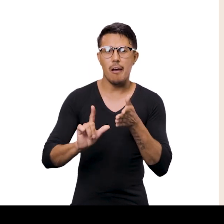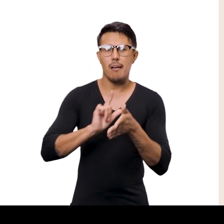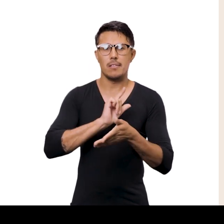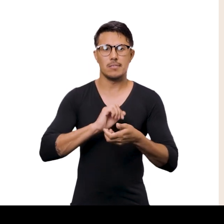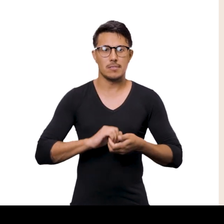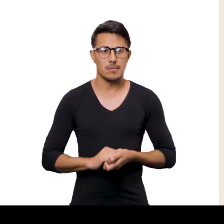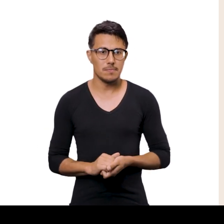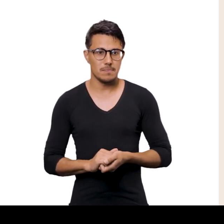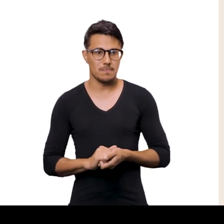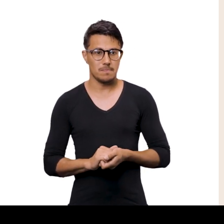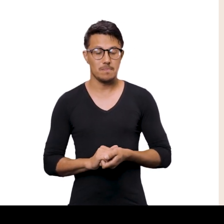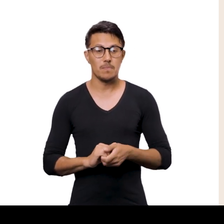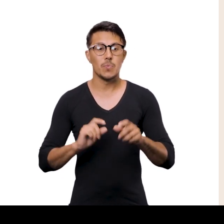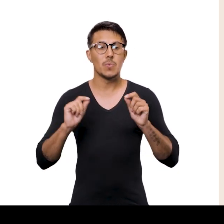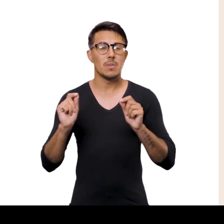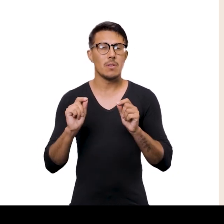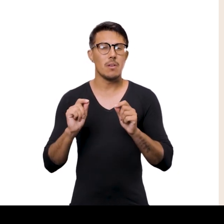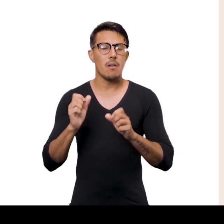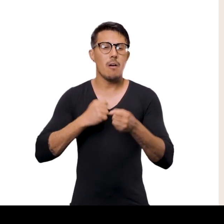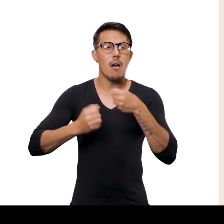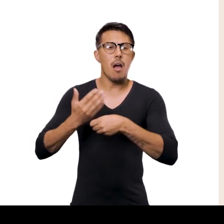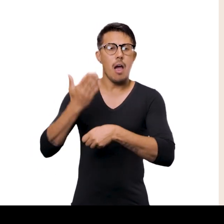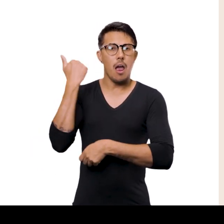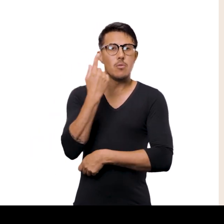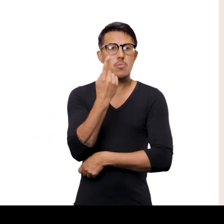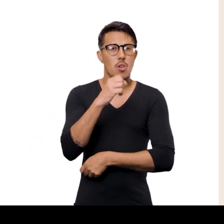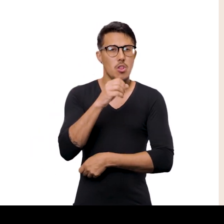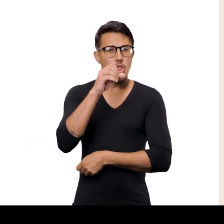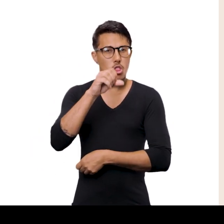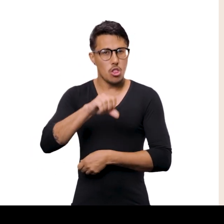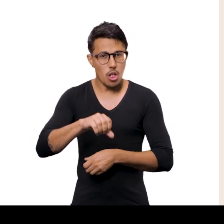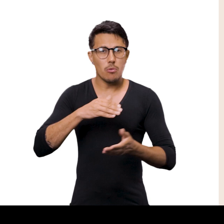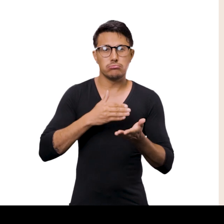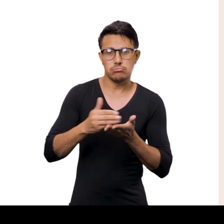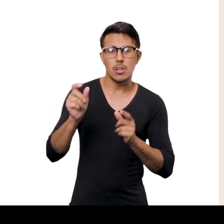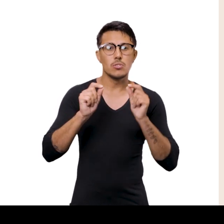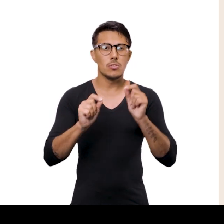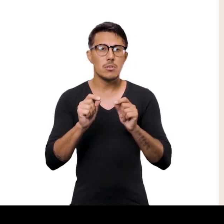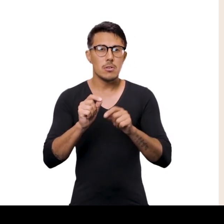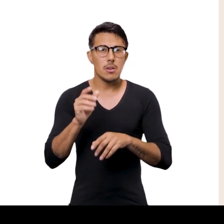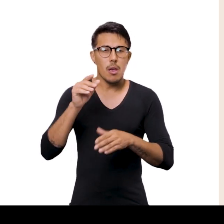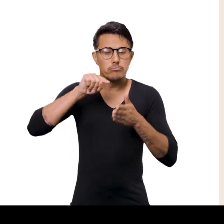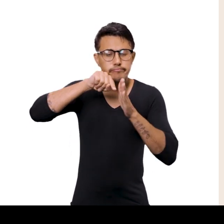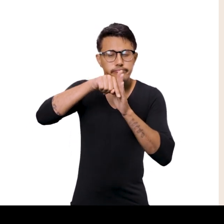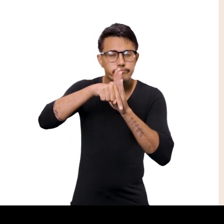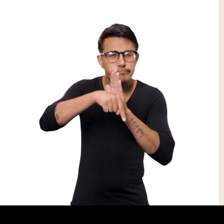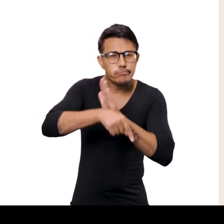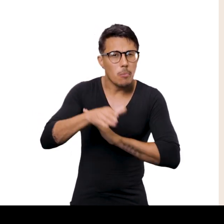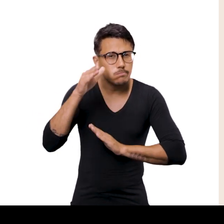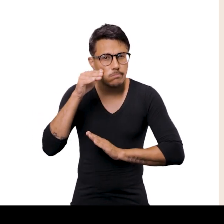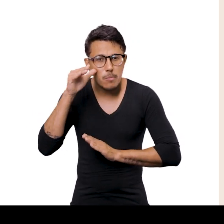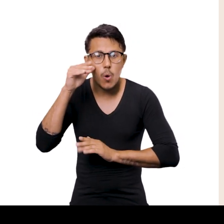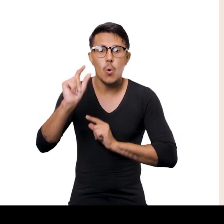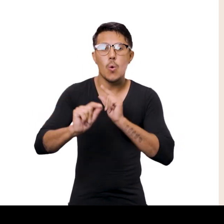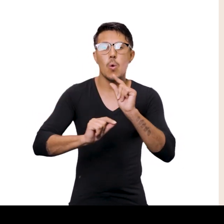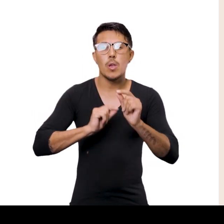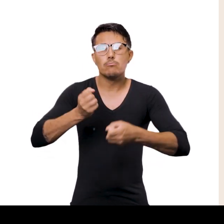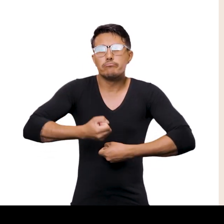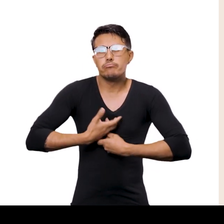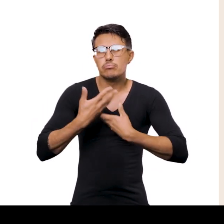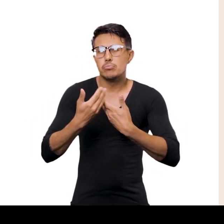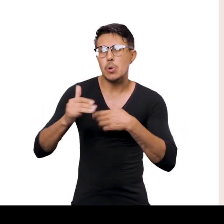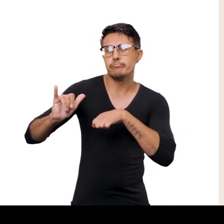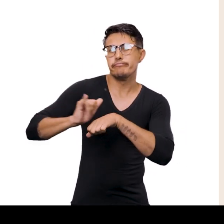anteriormente. A partir de 1989, ele passa a explorá-lo de modo mais profundo e